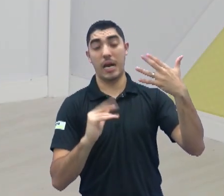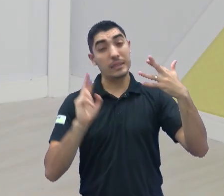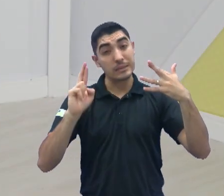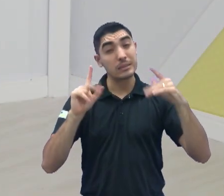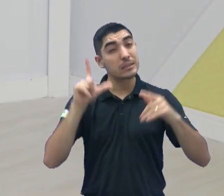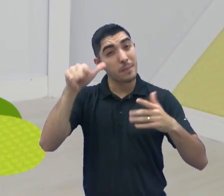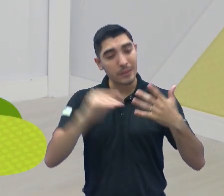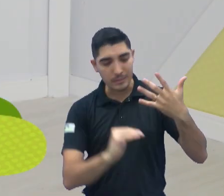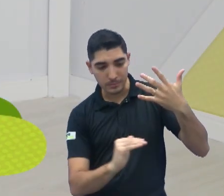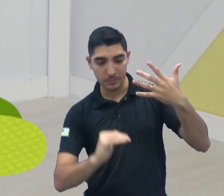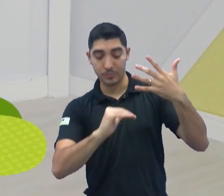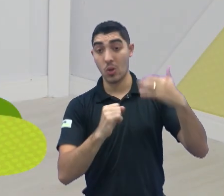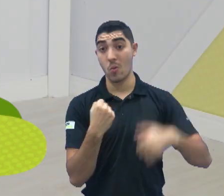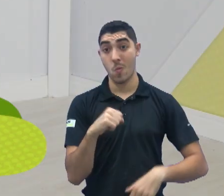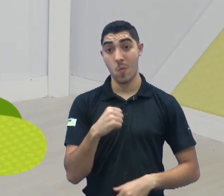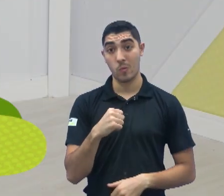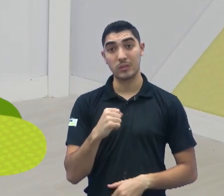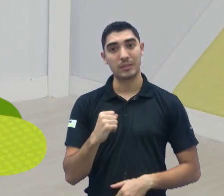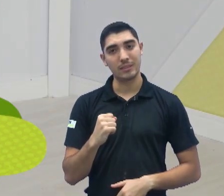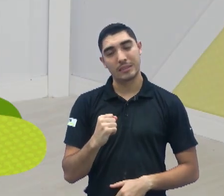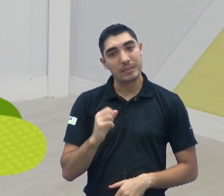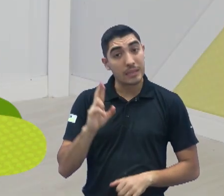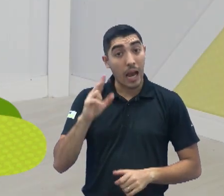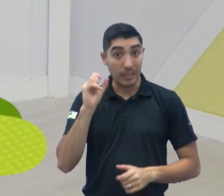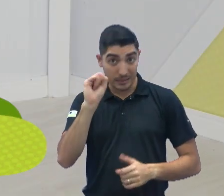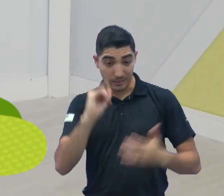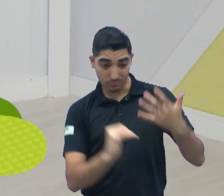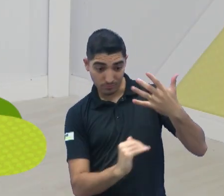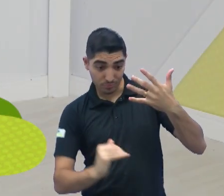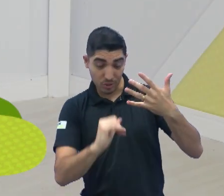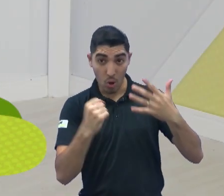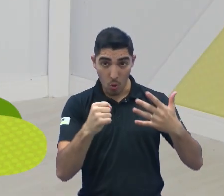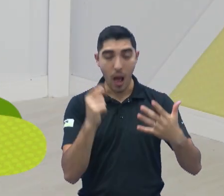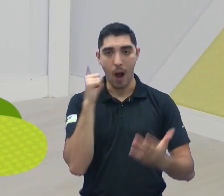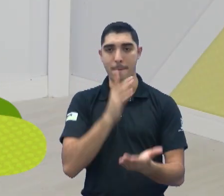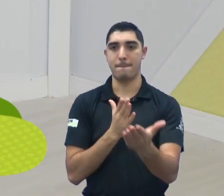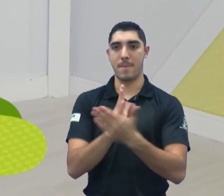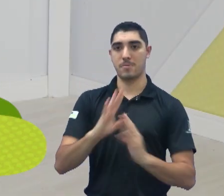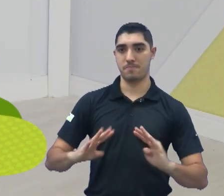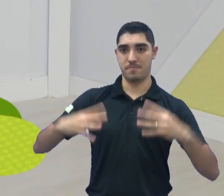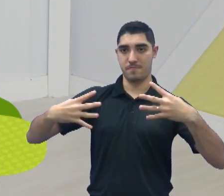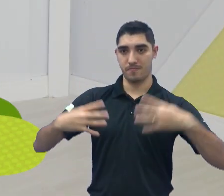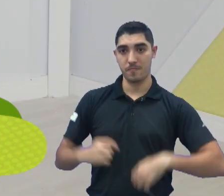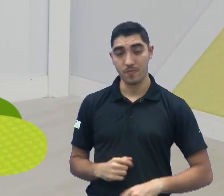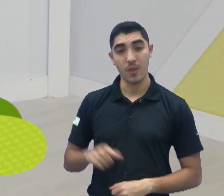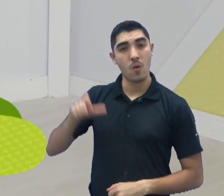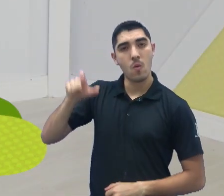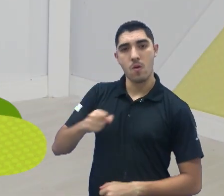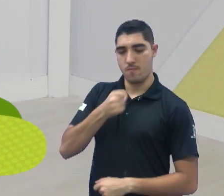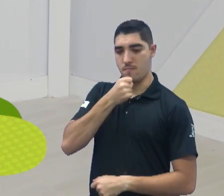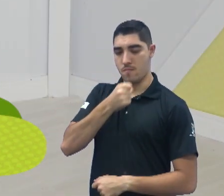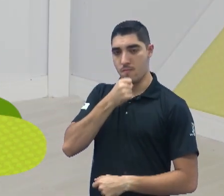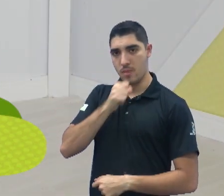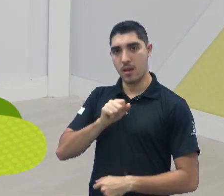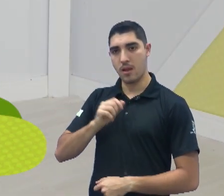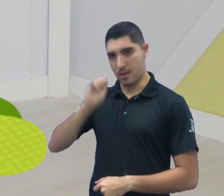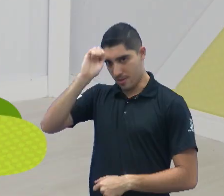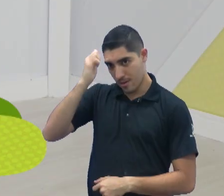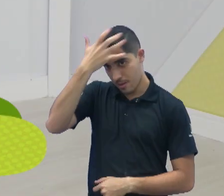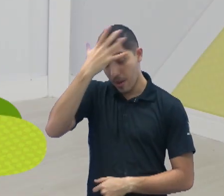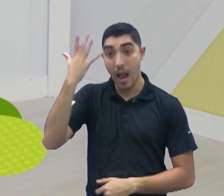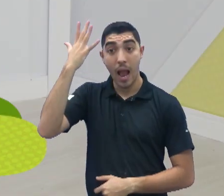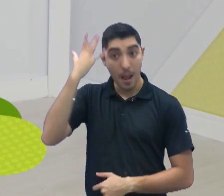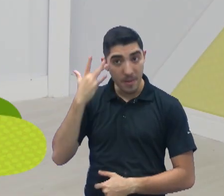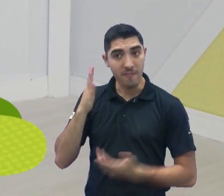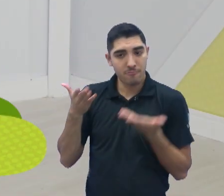que os 8 primeiros são aqueles que avançam para a fase de playoffs. O Gabriel Campó estará lá amanhã no Teatrão para acompanhar